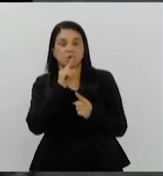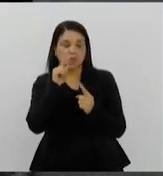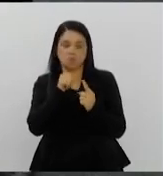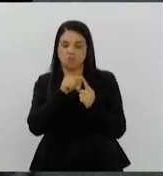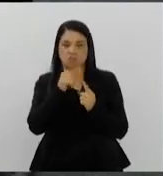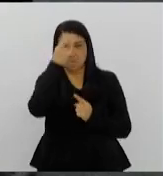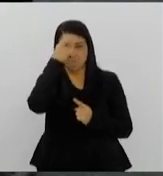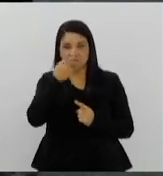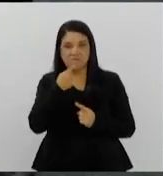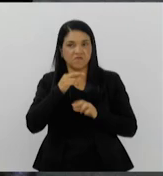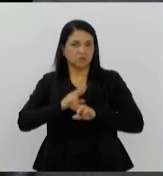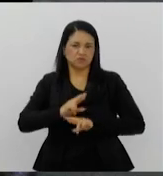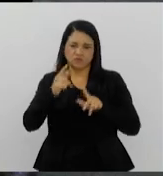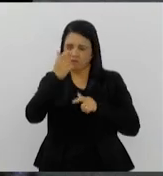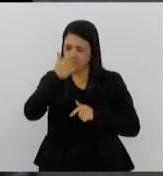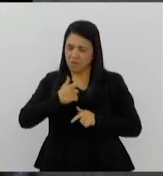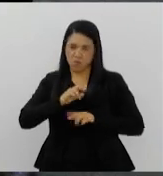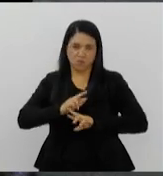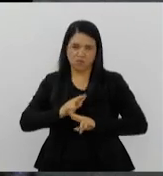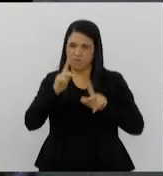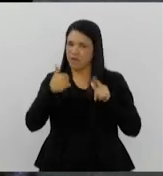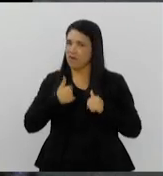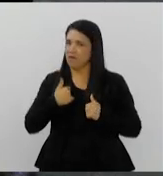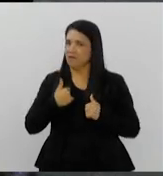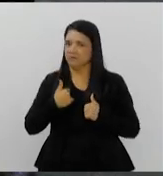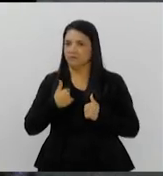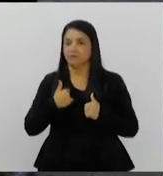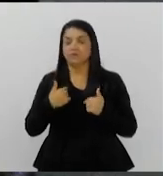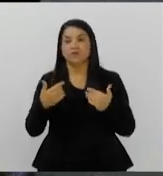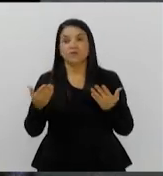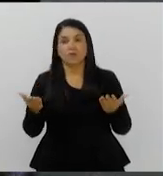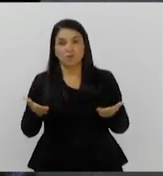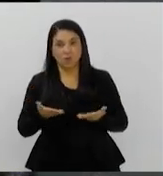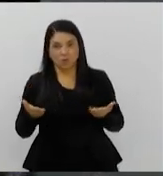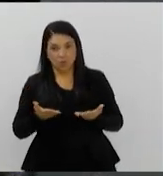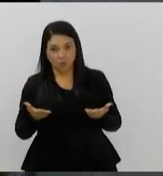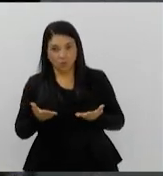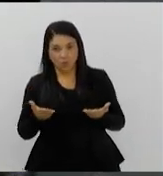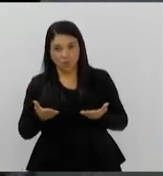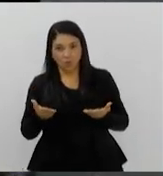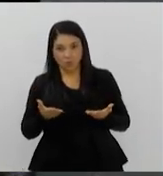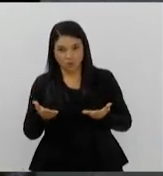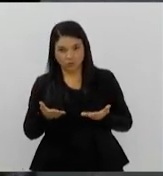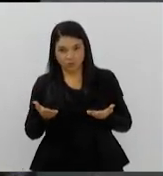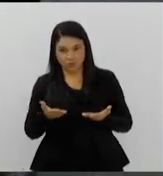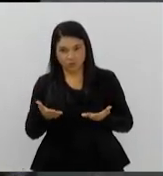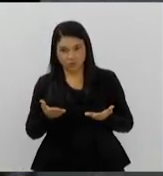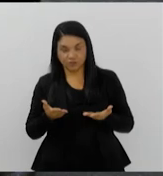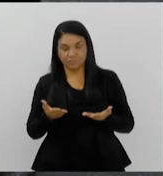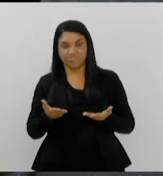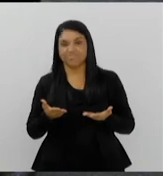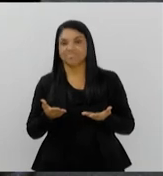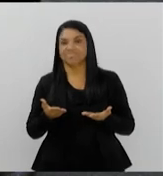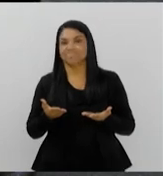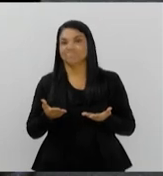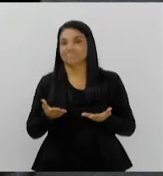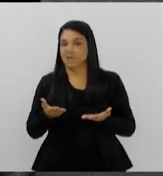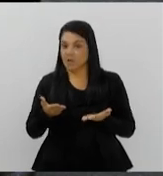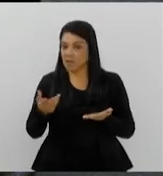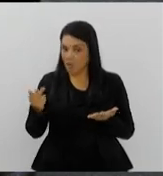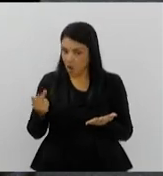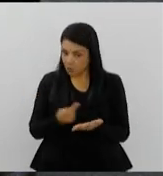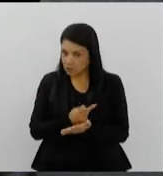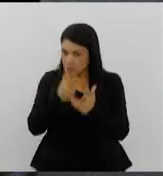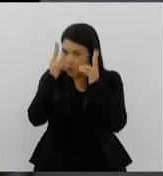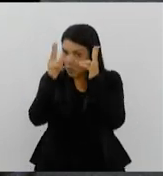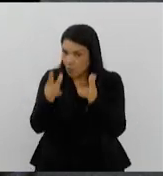perfil, mas hoje, mais do que nunca, do que está começando a acontecer agora,